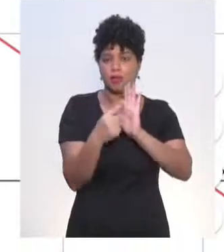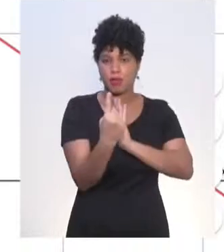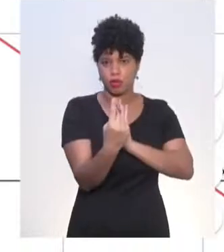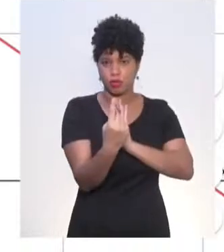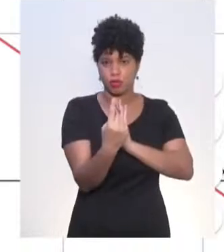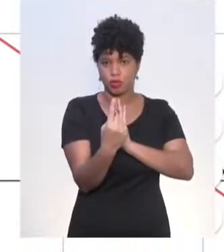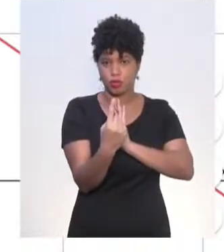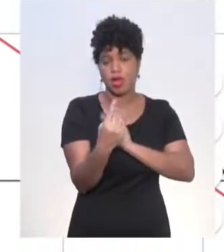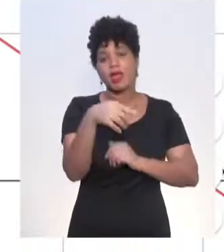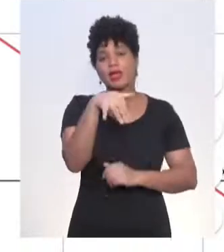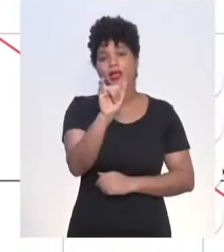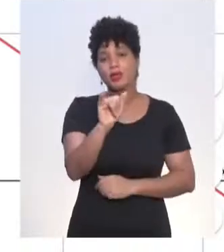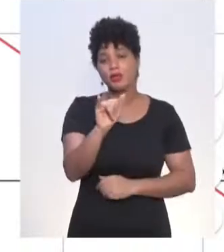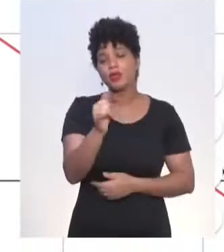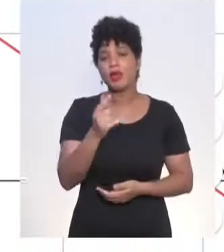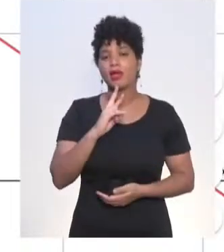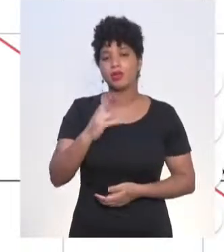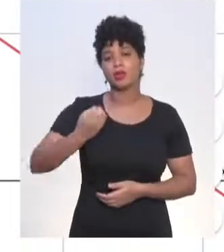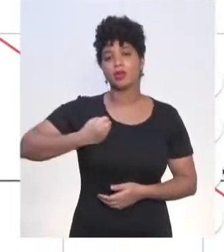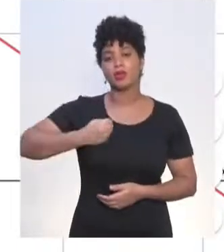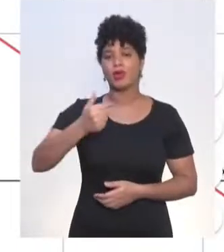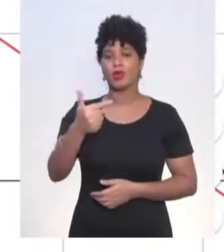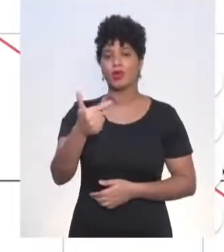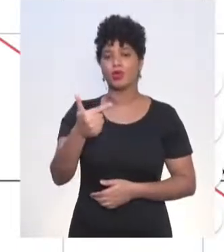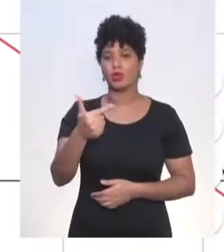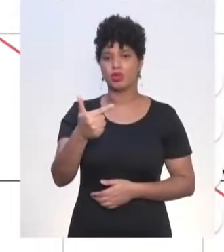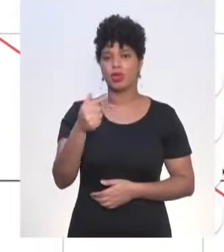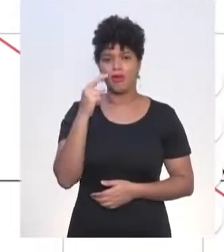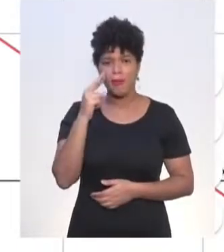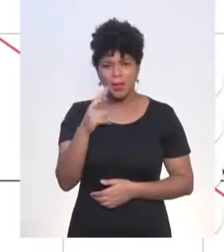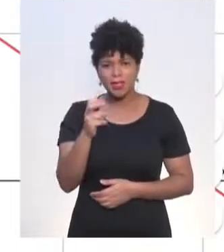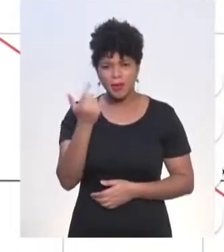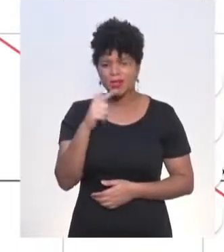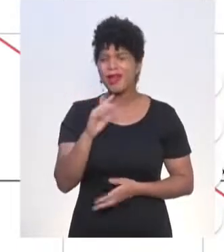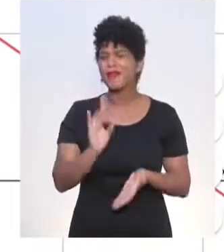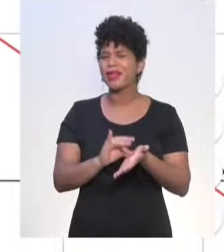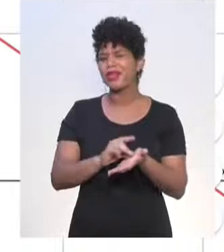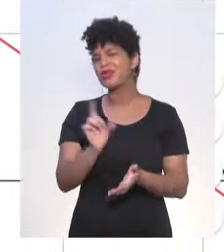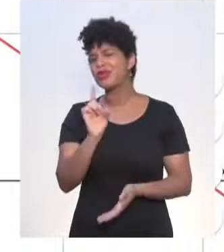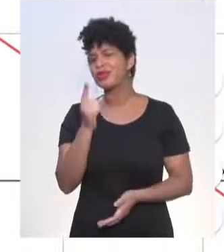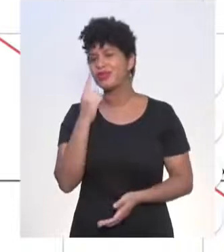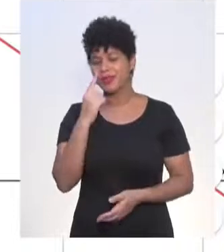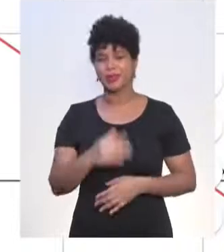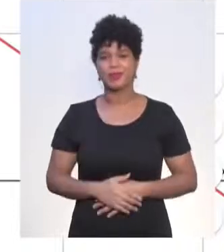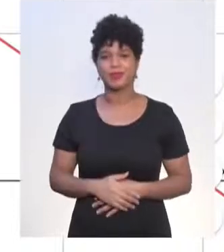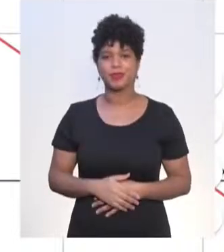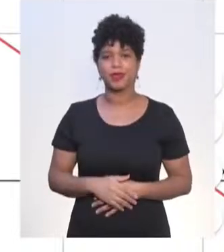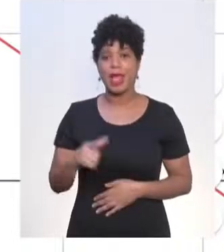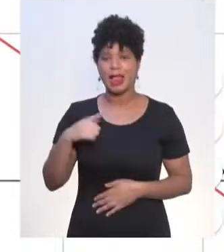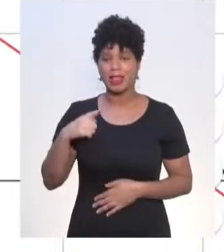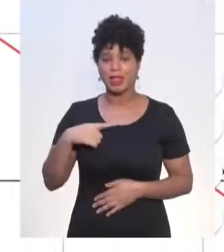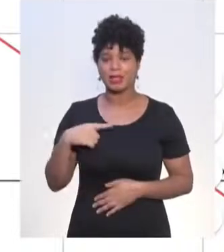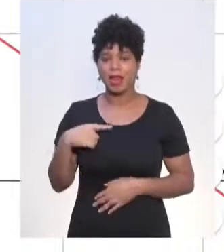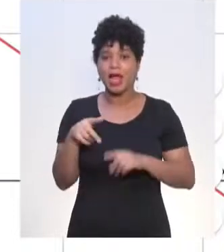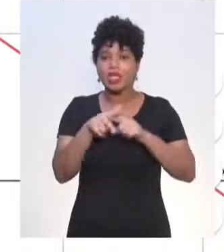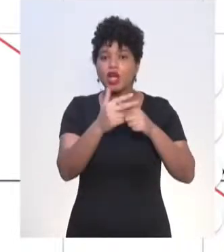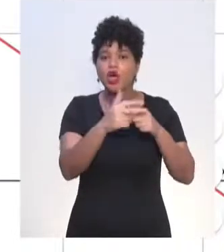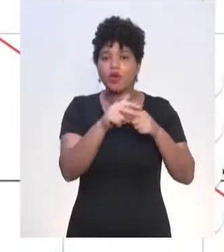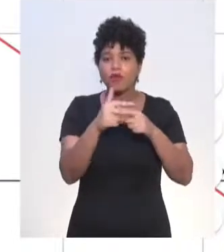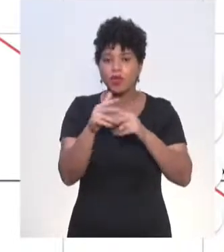2 positivo aqui, no caso do y. Vamos observar para ver se é verdadeiro? Tem nas configurações dele aqui,